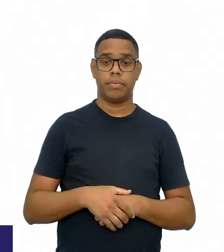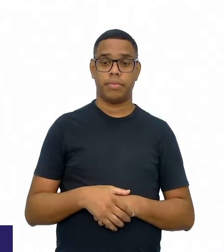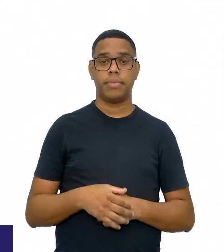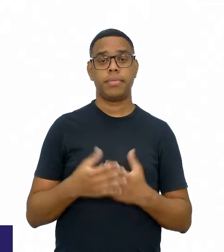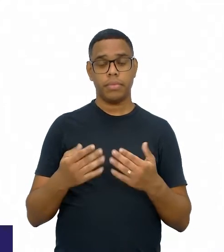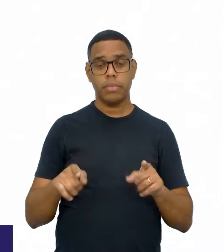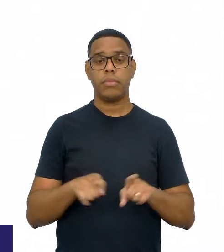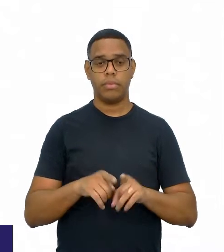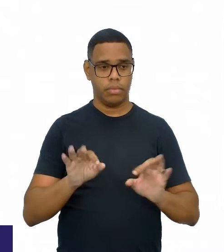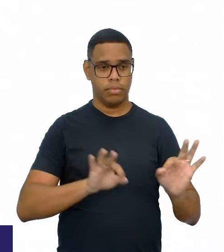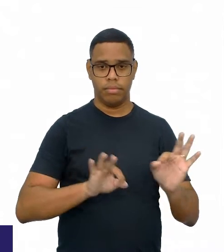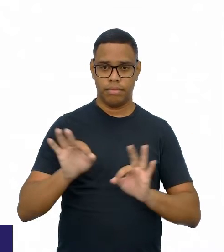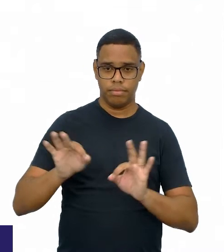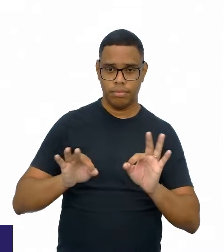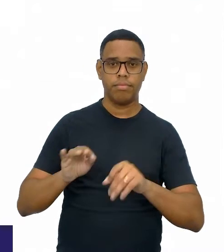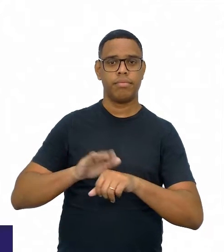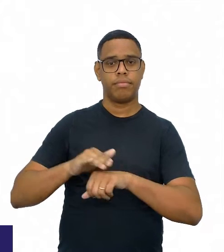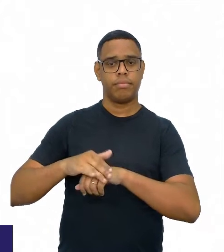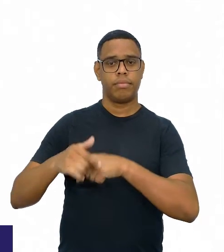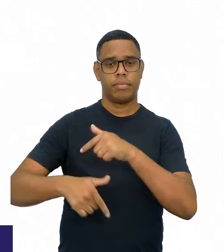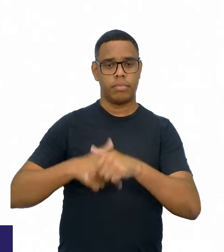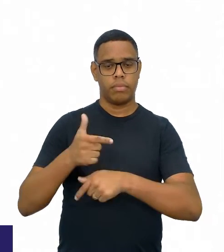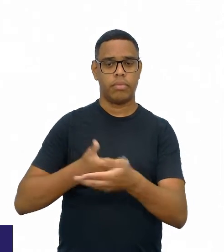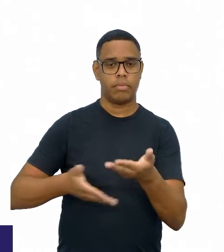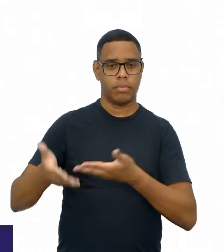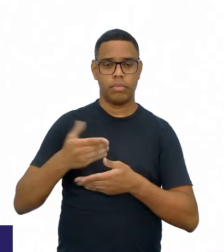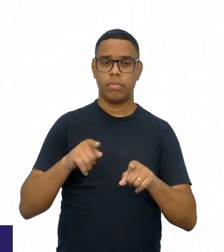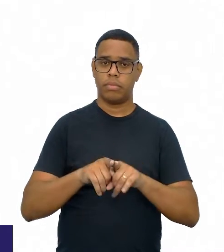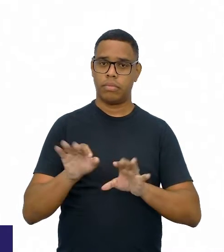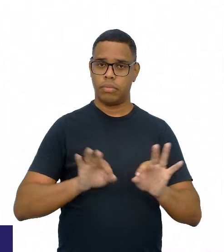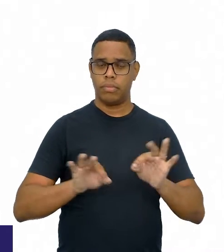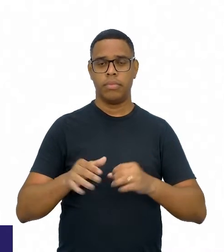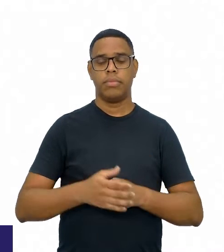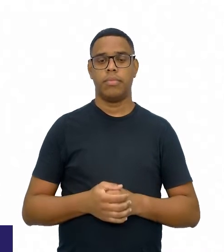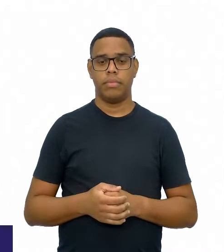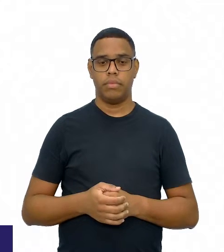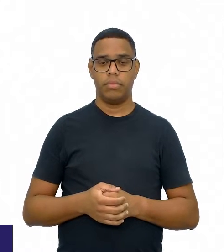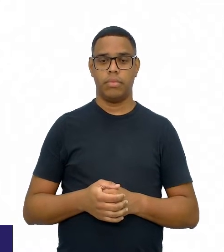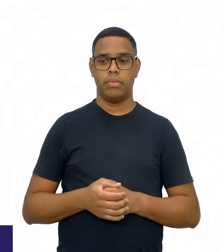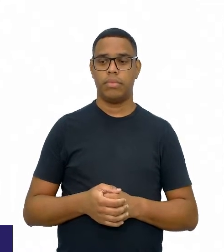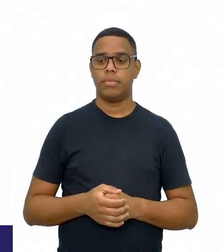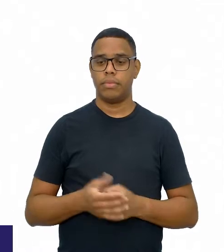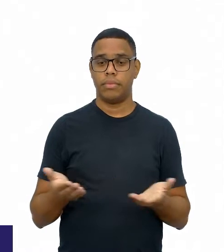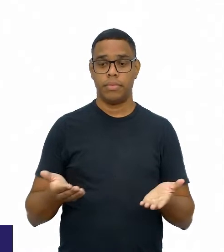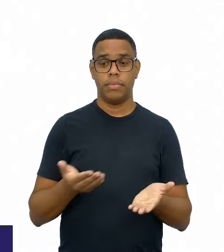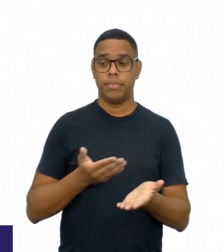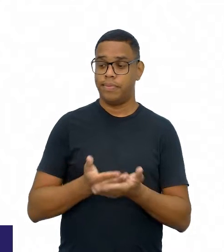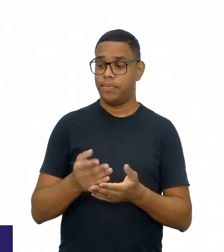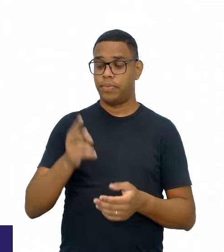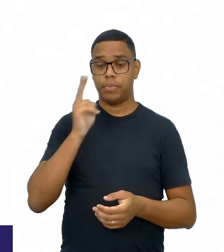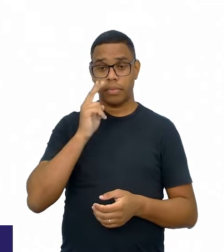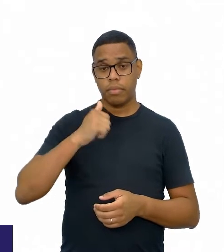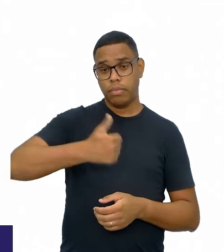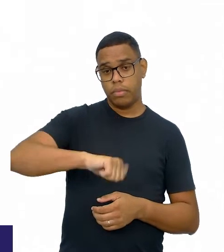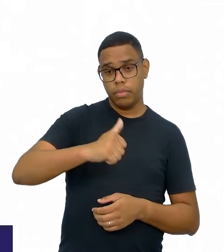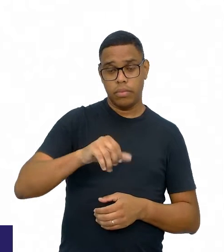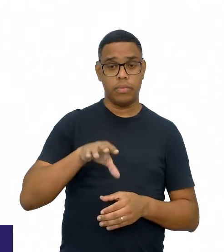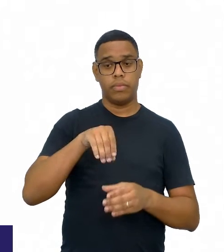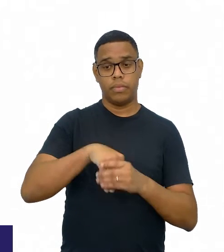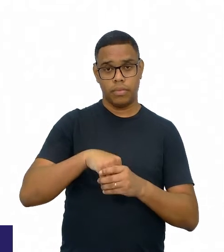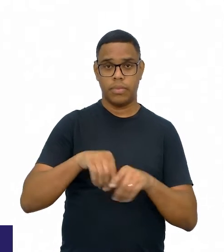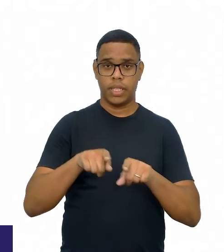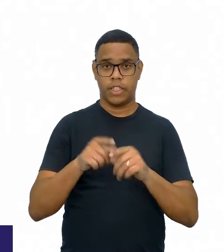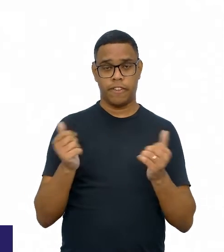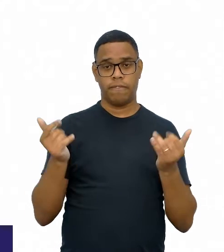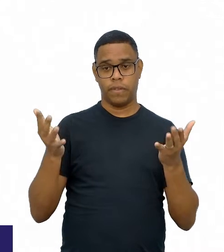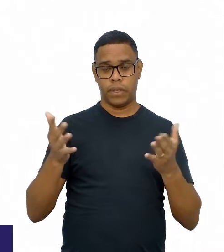assim, reorganizar as ações de intervenções e de planejamento. Vamos, então, retomar a avaliação interna e a